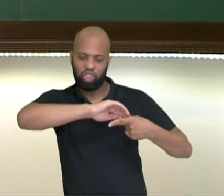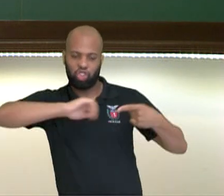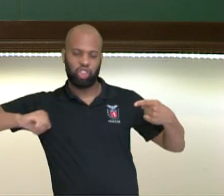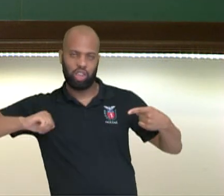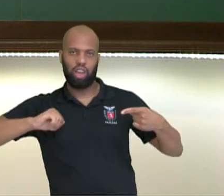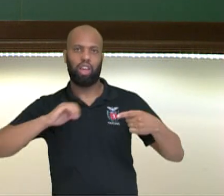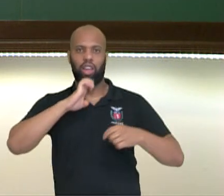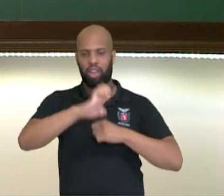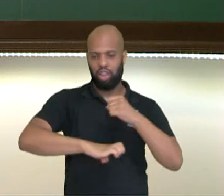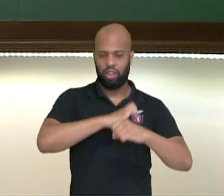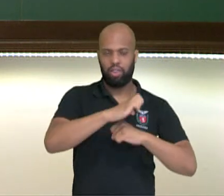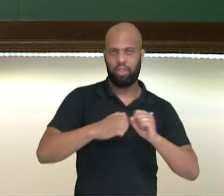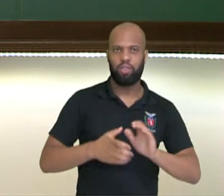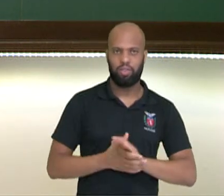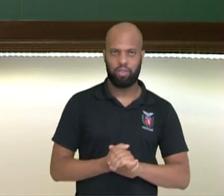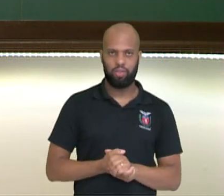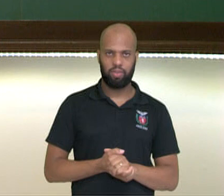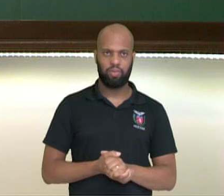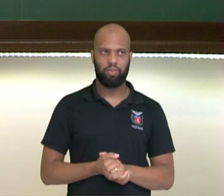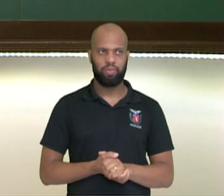vamos continuar.